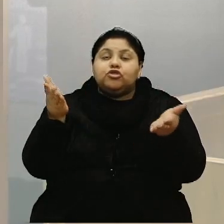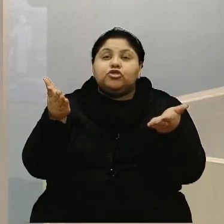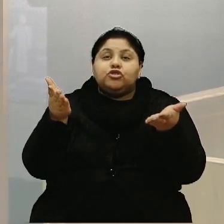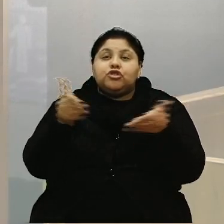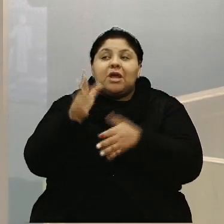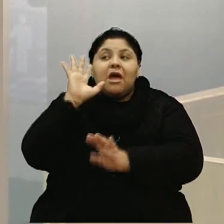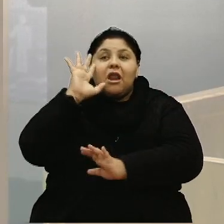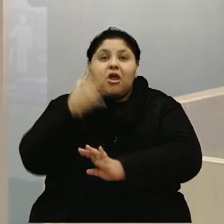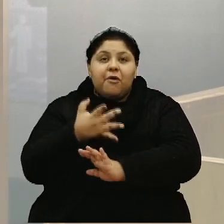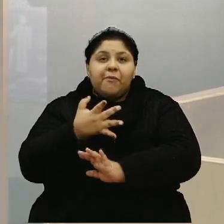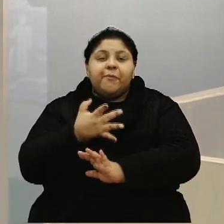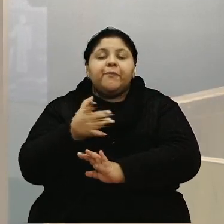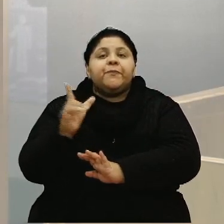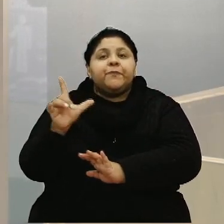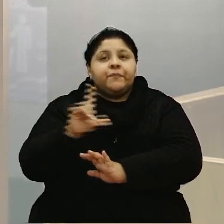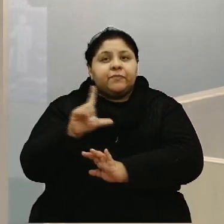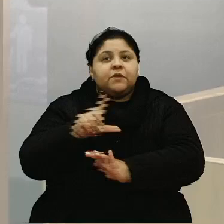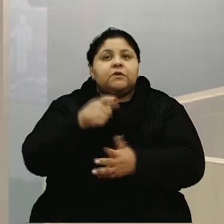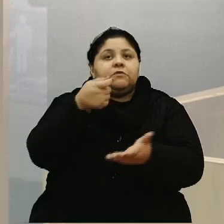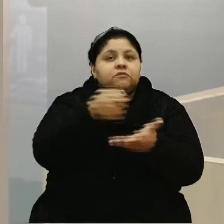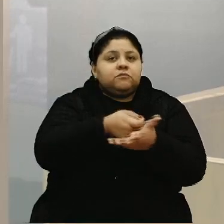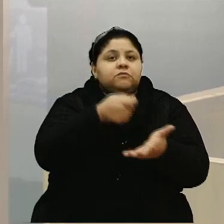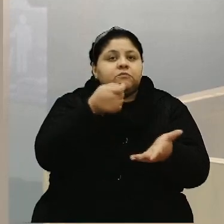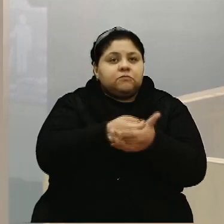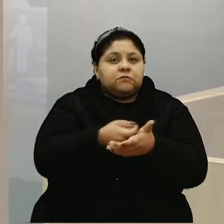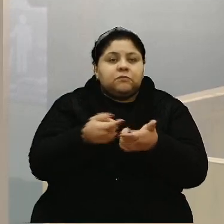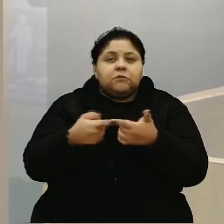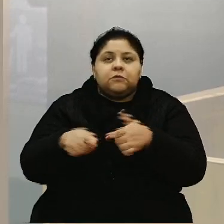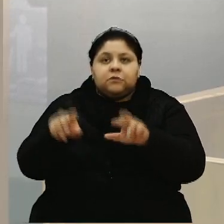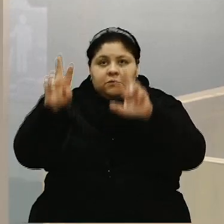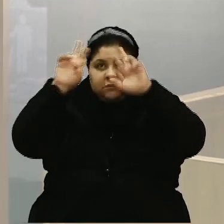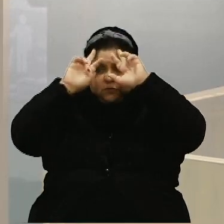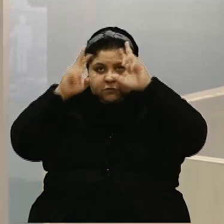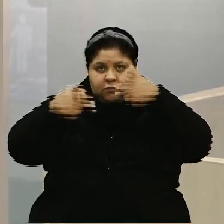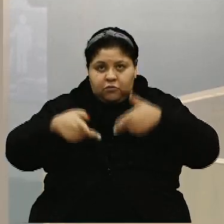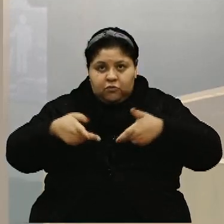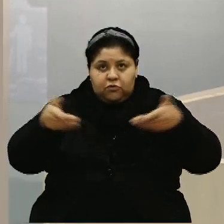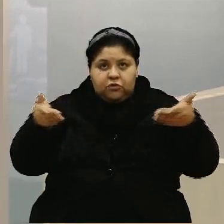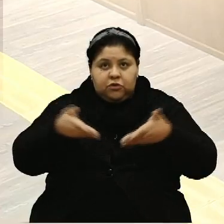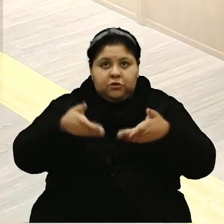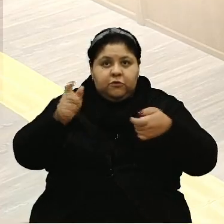Então, temos também que cobrar, exigir, mas também reconhecer o que já foi feito. Muito obrigado. Obrigada, vereador.